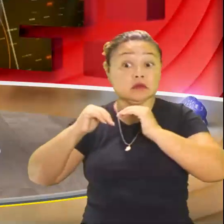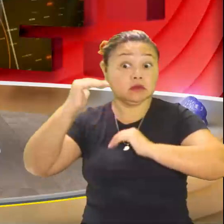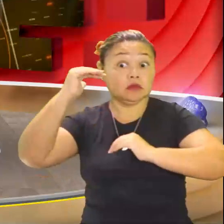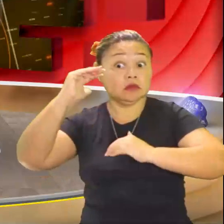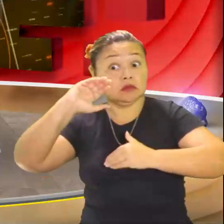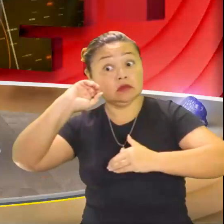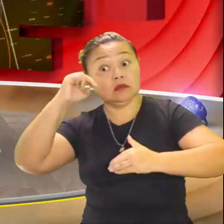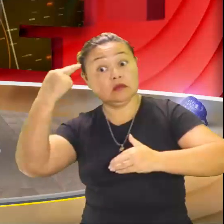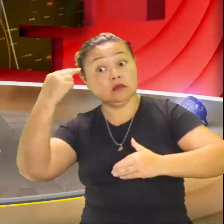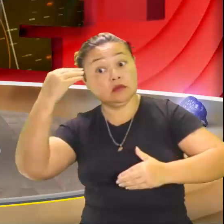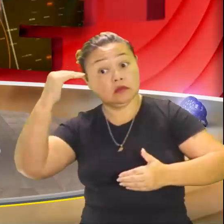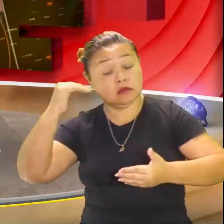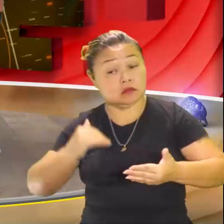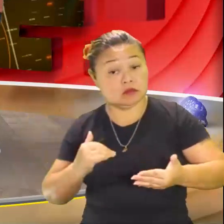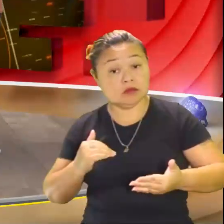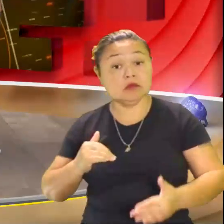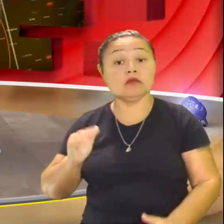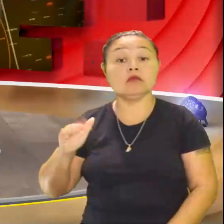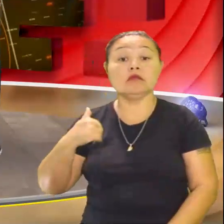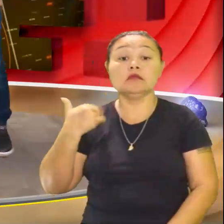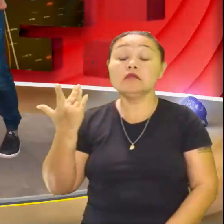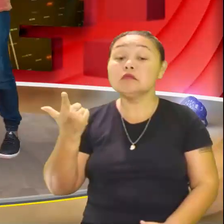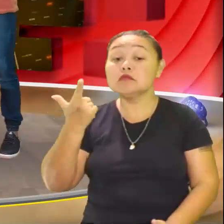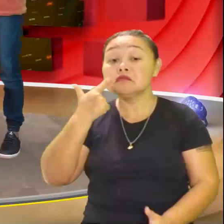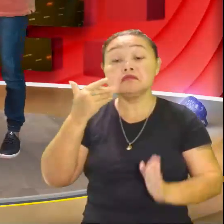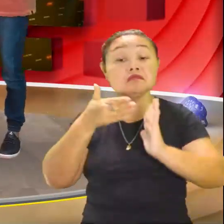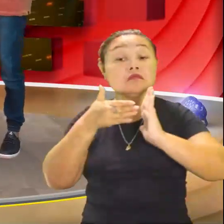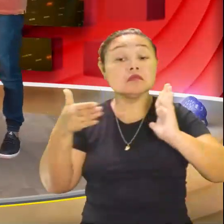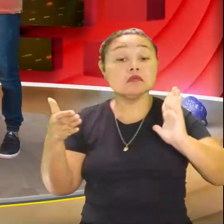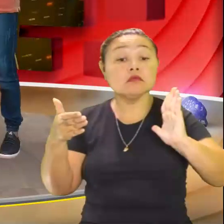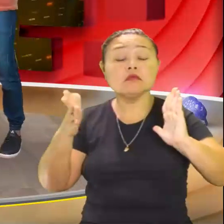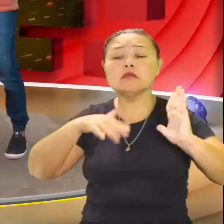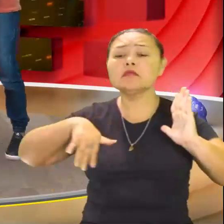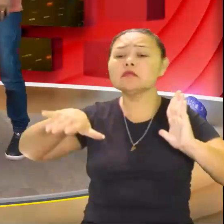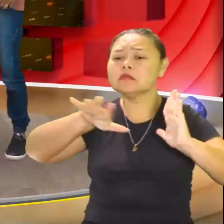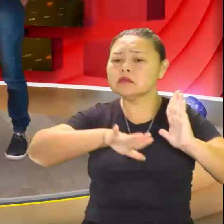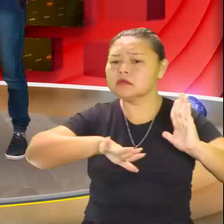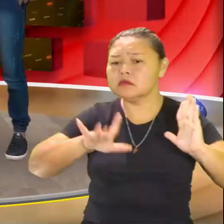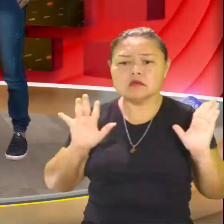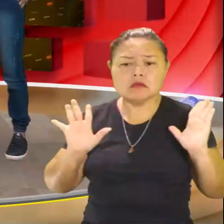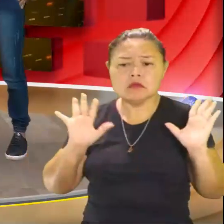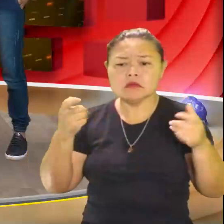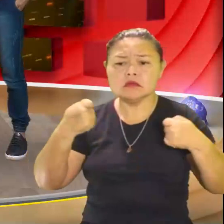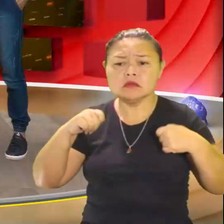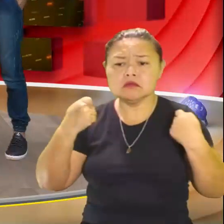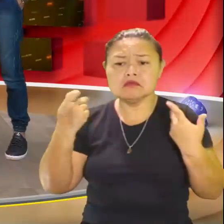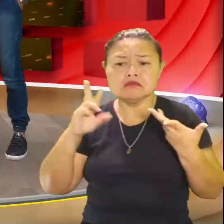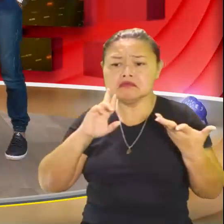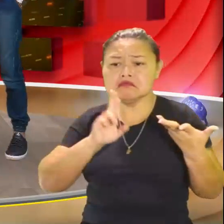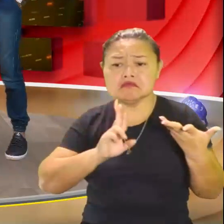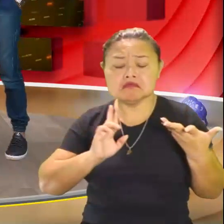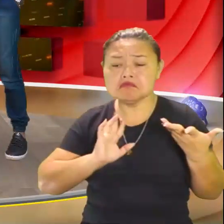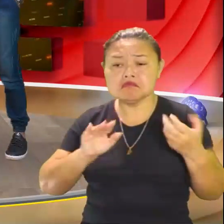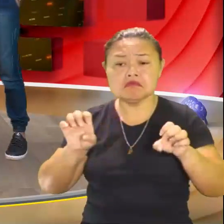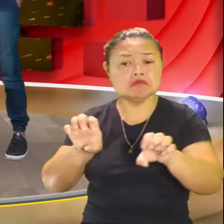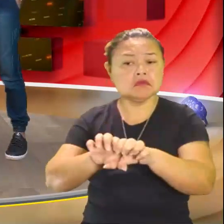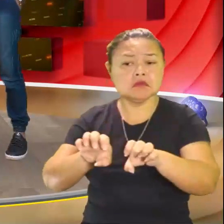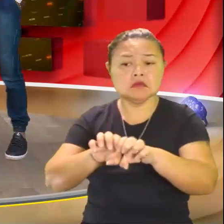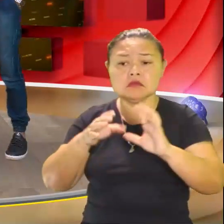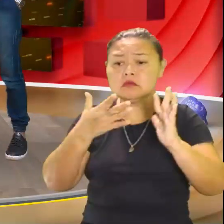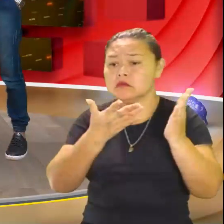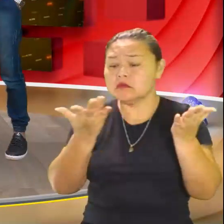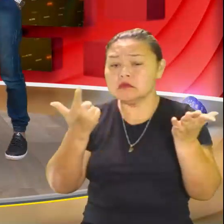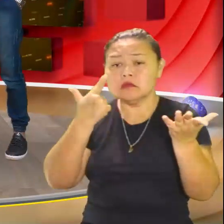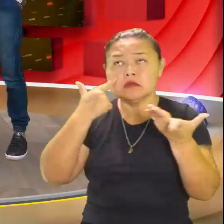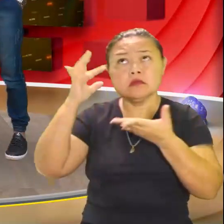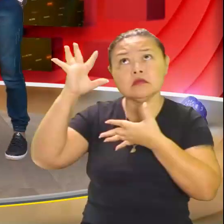E aí é que tá o detalhe, o X da questão. Então colocamos em módulo. Aí a galera fala, tá, mas eu não preciso nem resolver a equação modular, né?